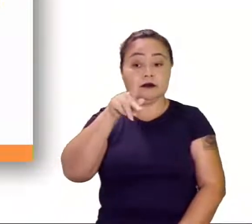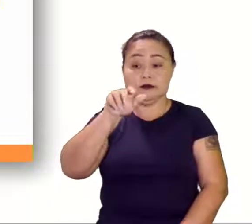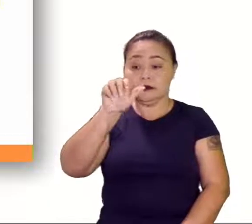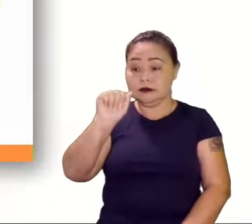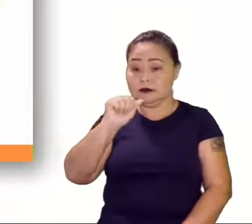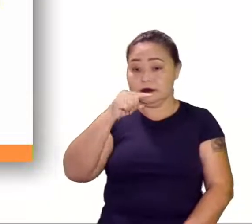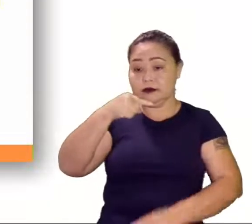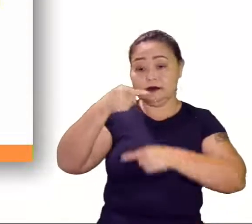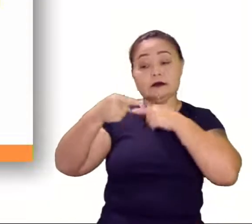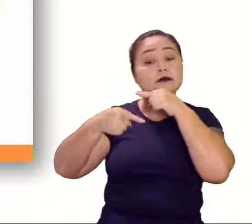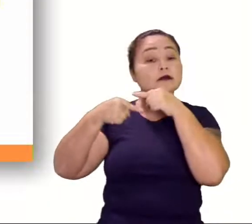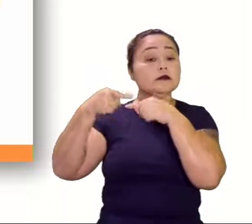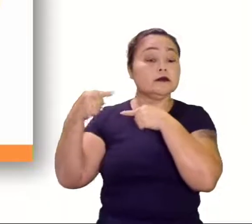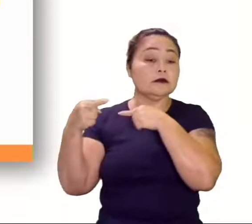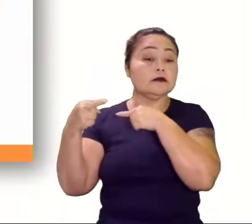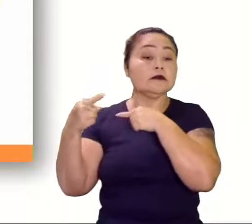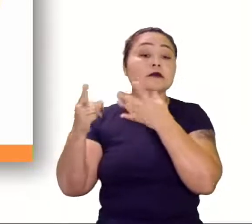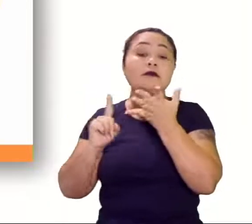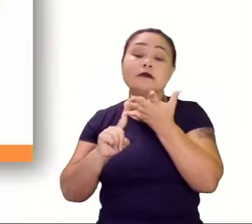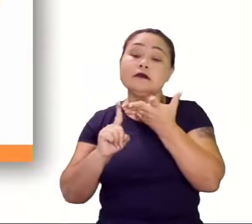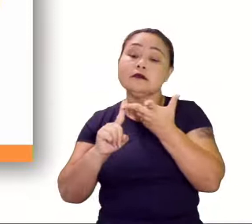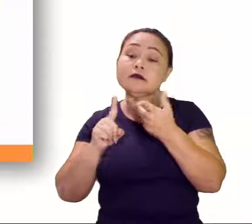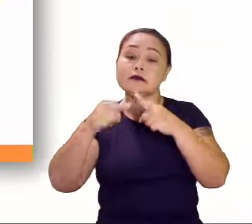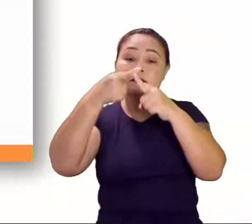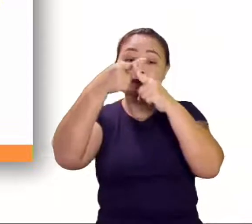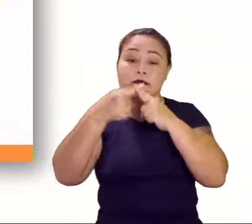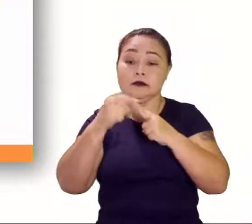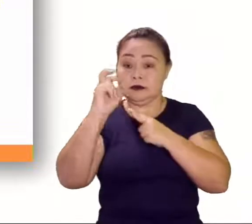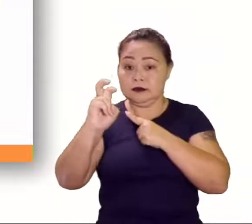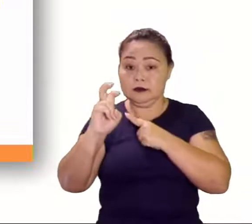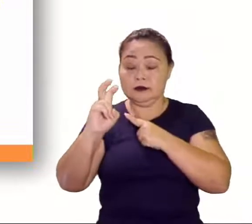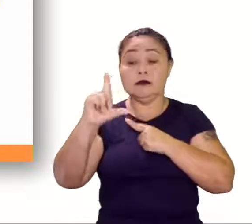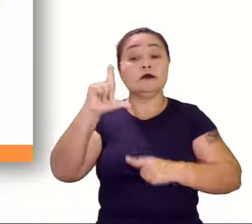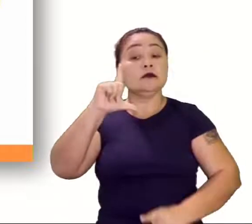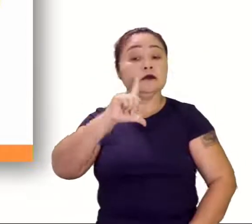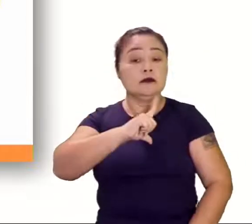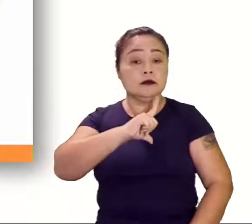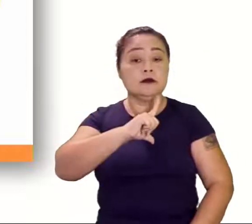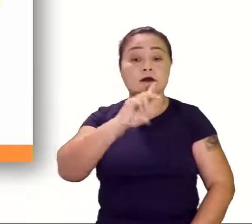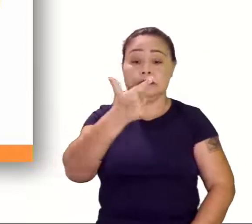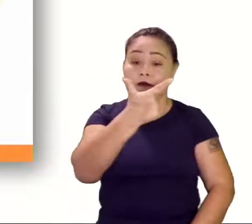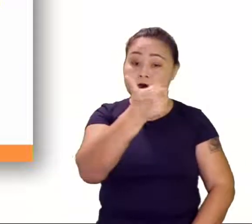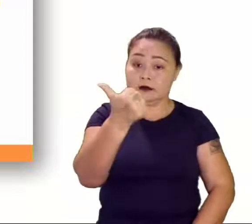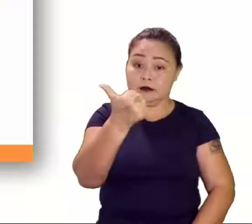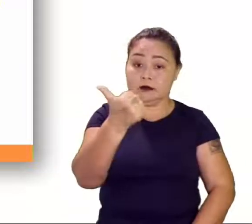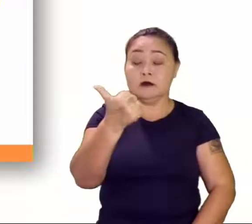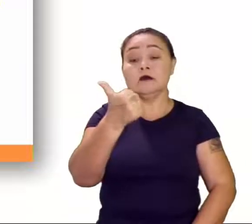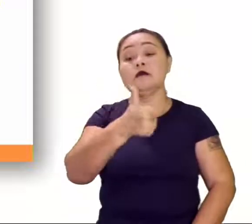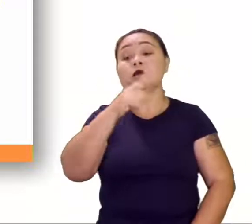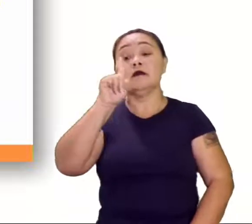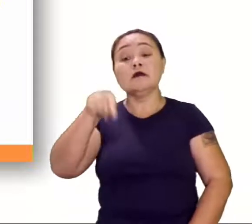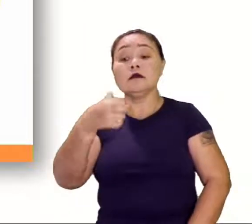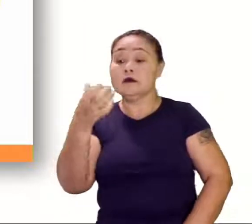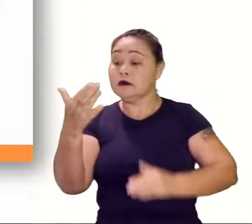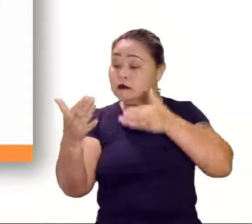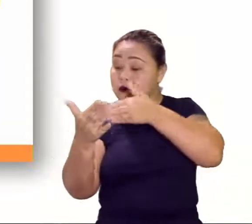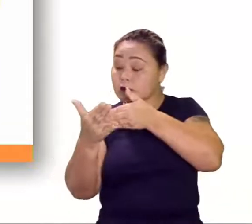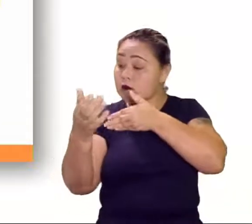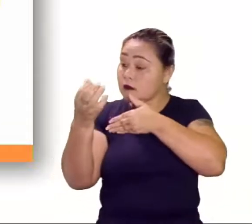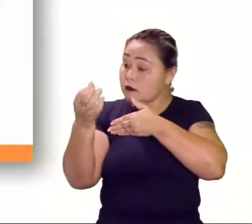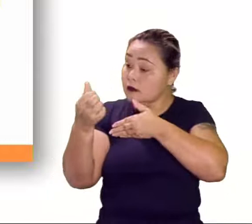Progressão aritmética. Quantos múltiplos de 5 há entre 21 e